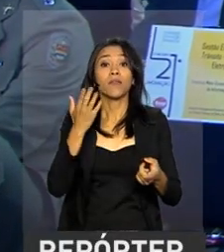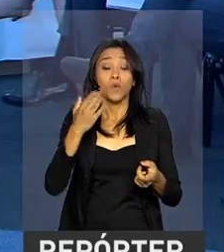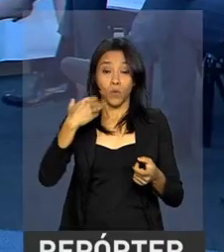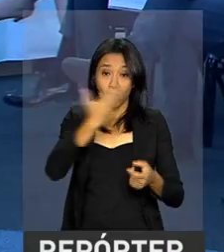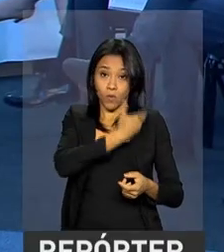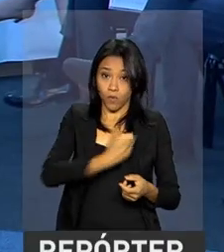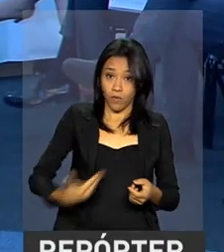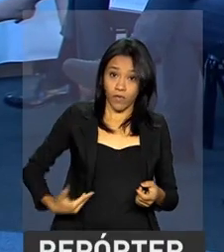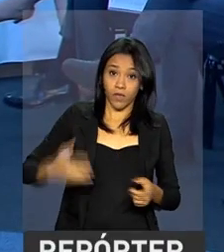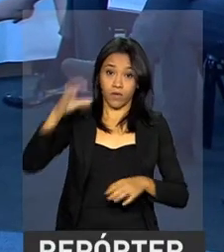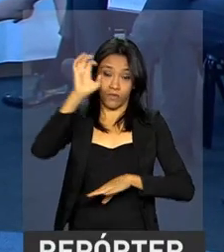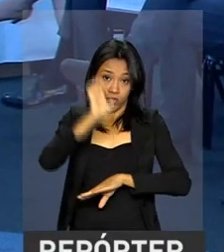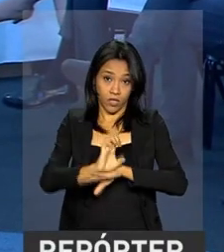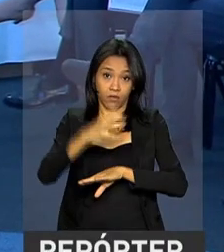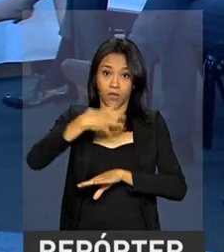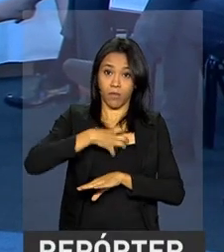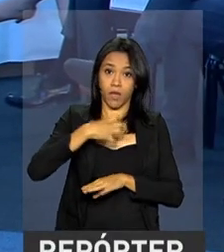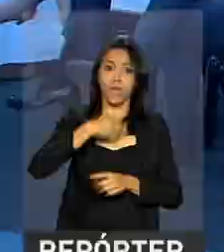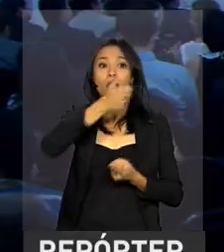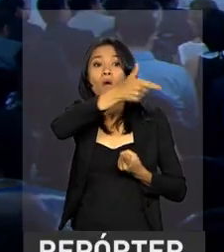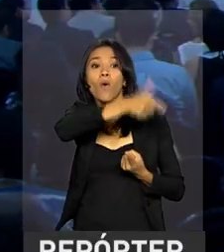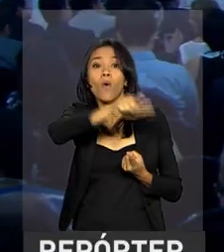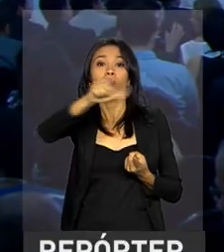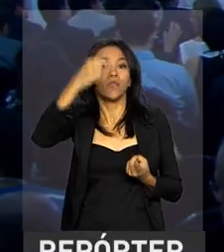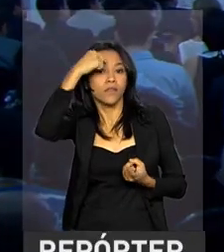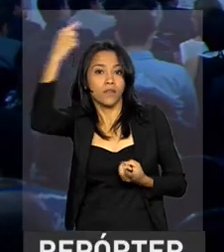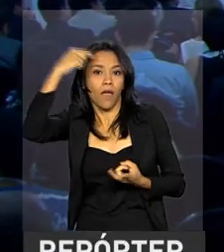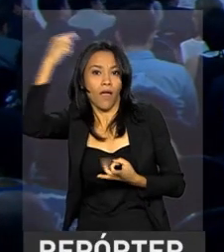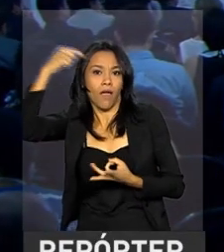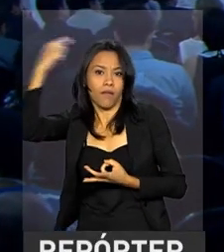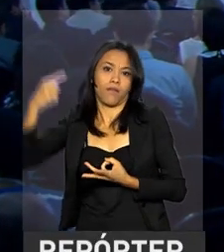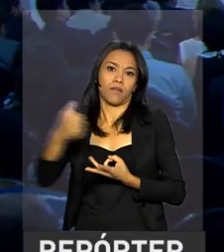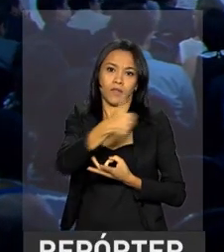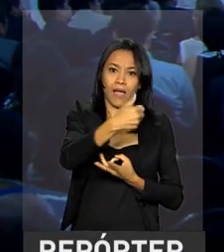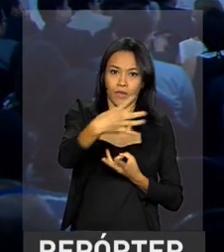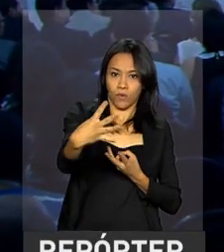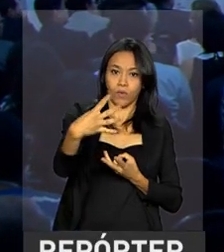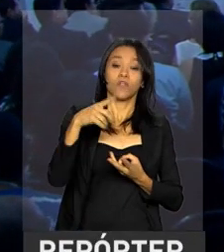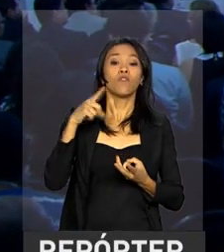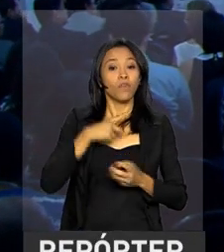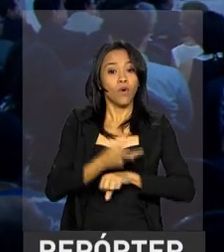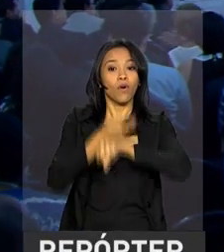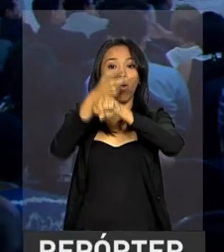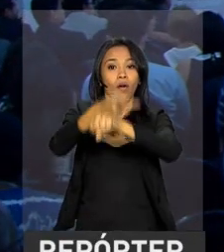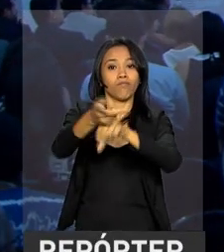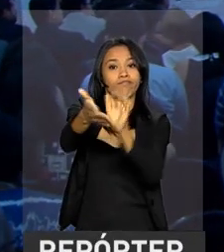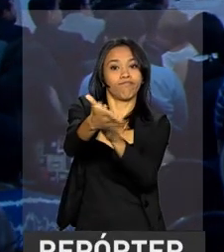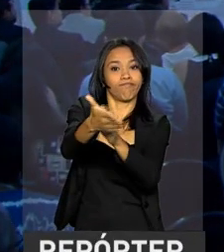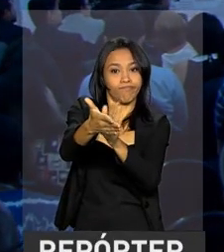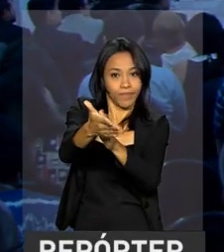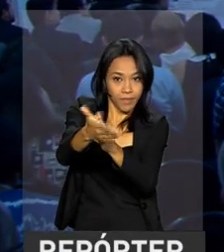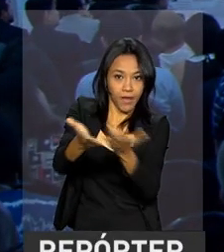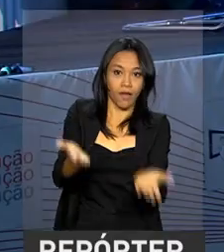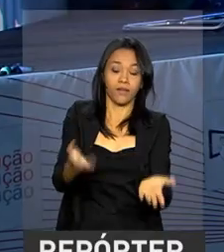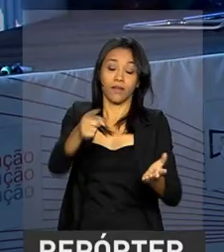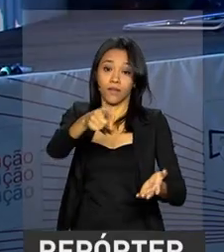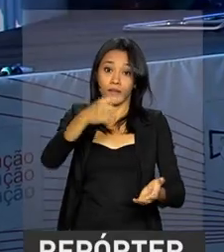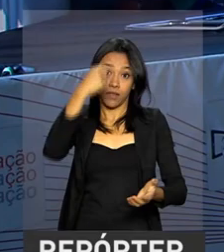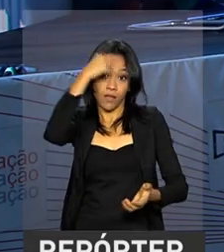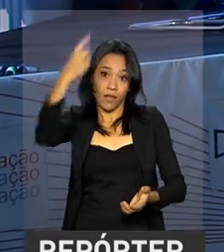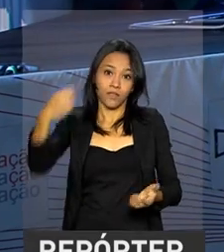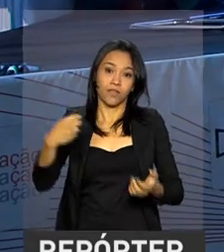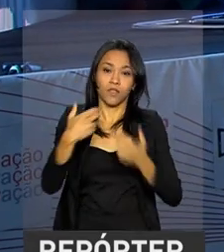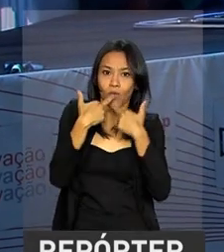Bahia, outras 14 iniciativas foram premiadas no concurso Inovação no Setor Público. Boa parte delas